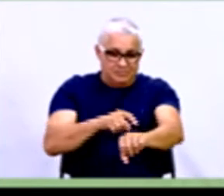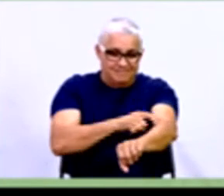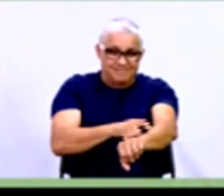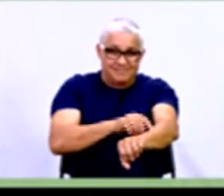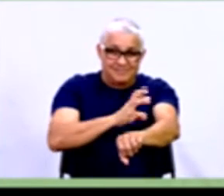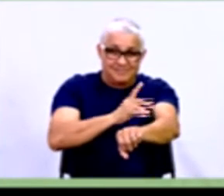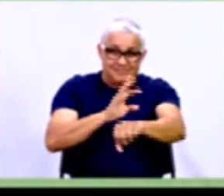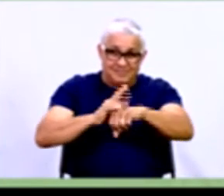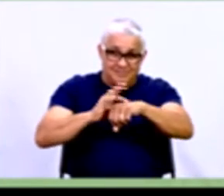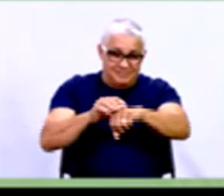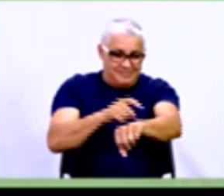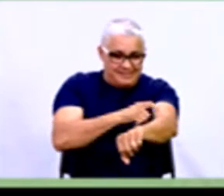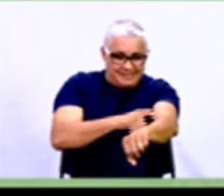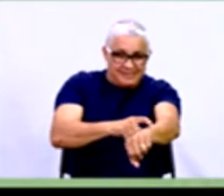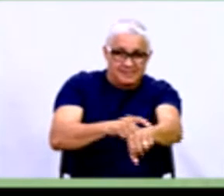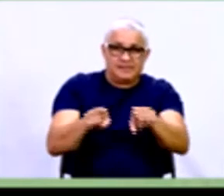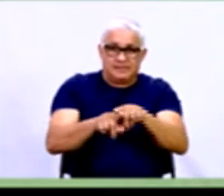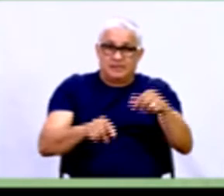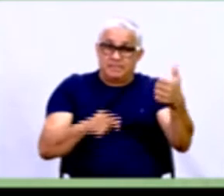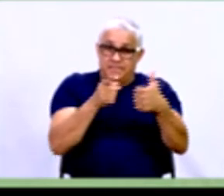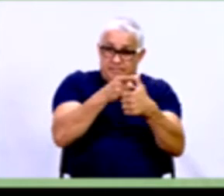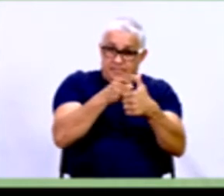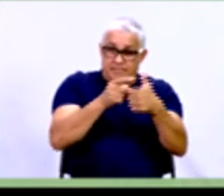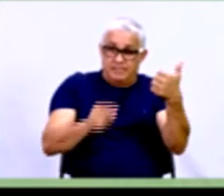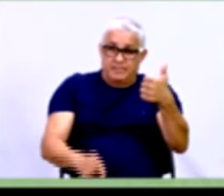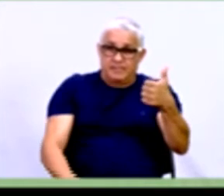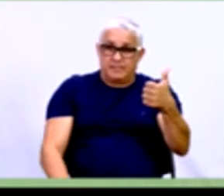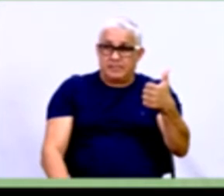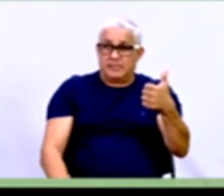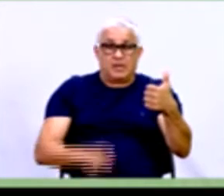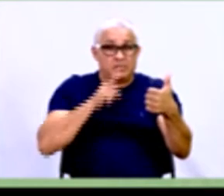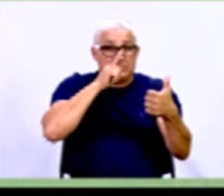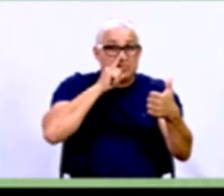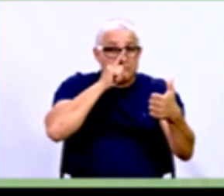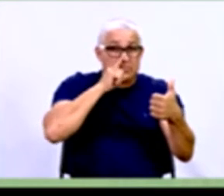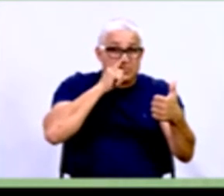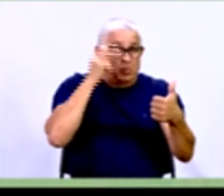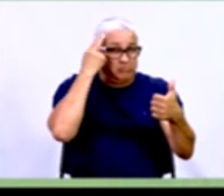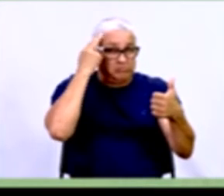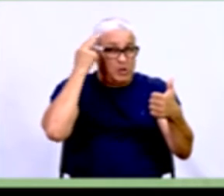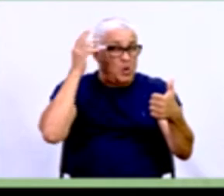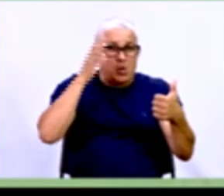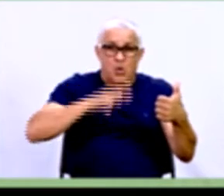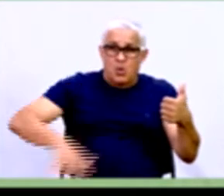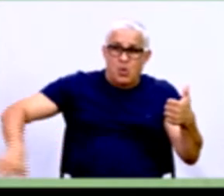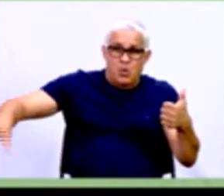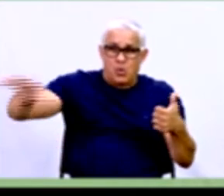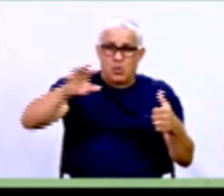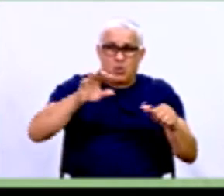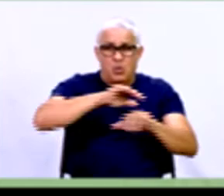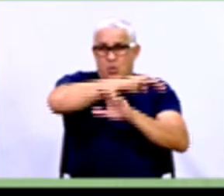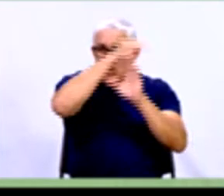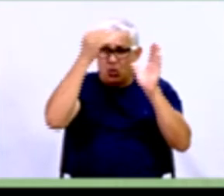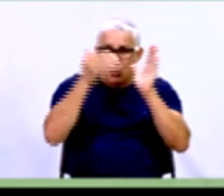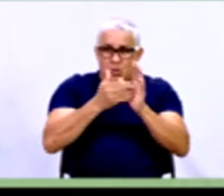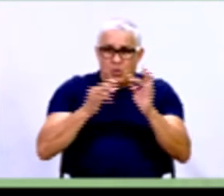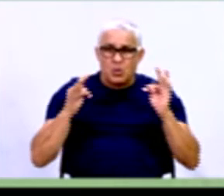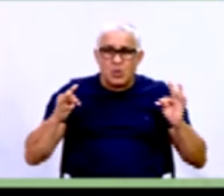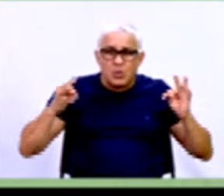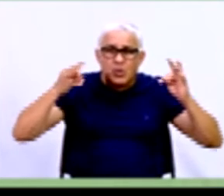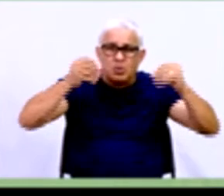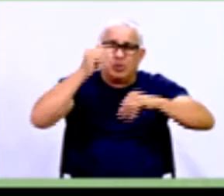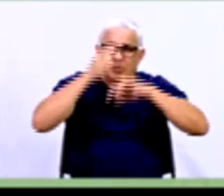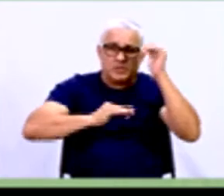doença profissional é um risco comum a todos. Todo profissional daquela área